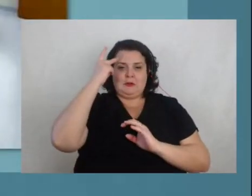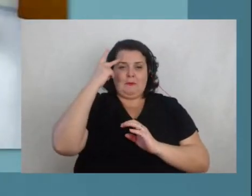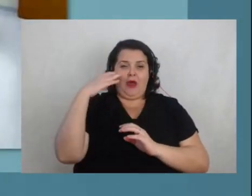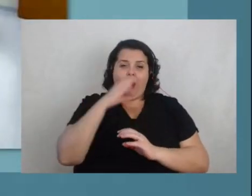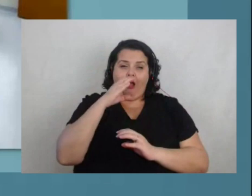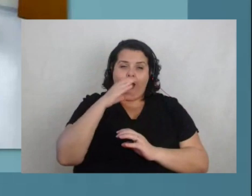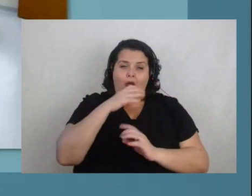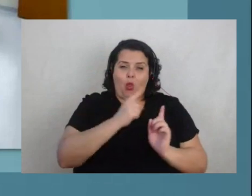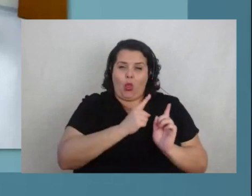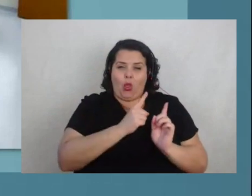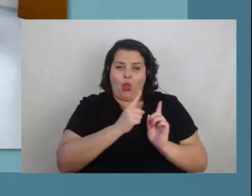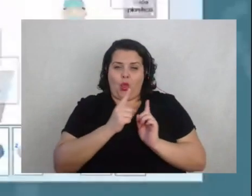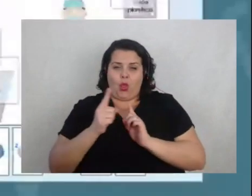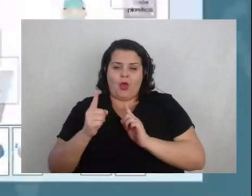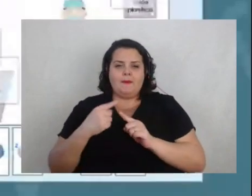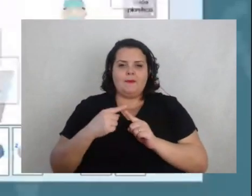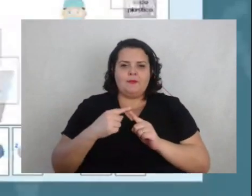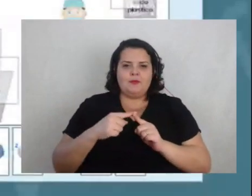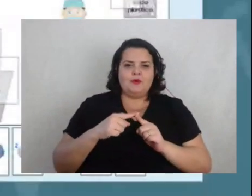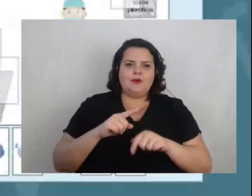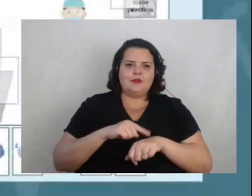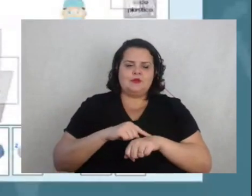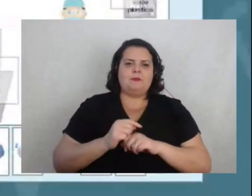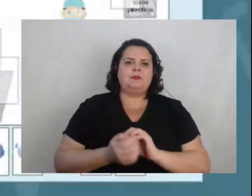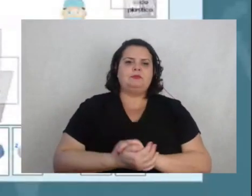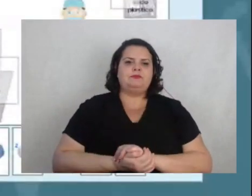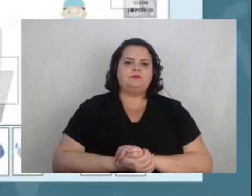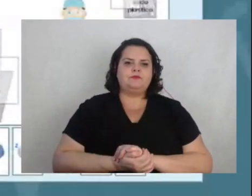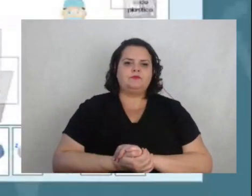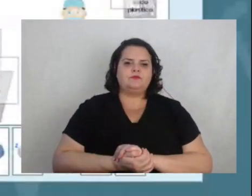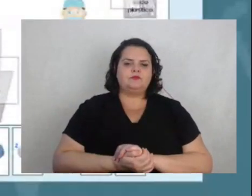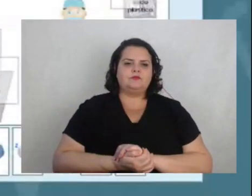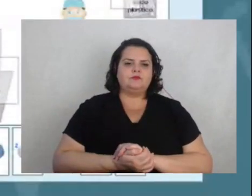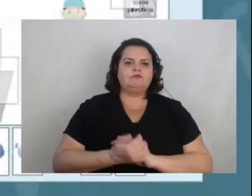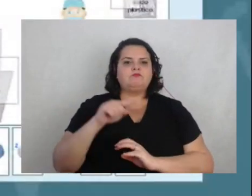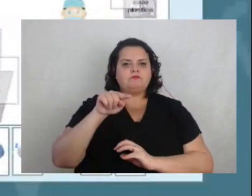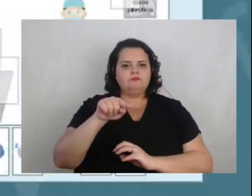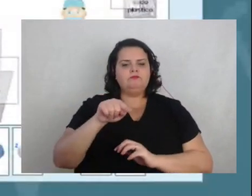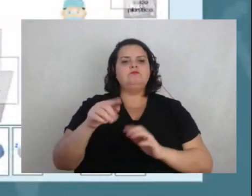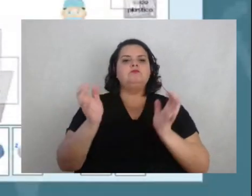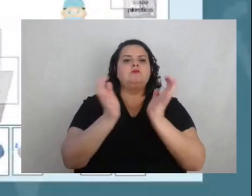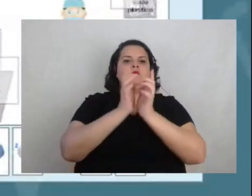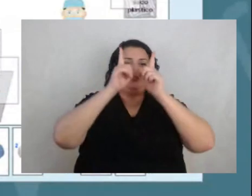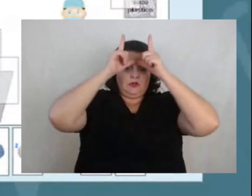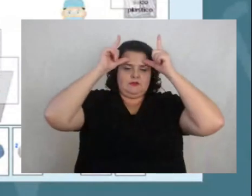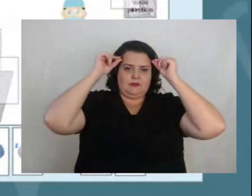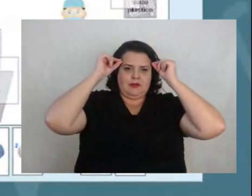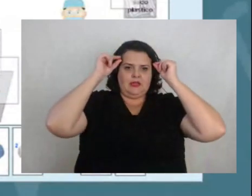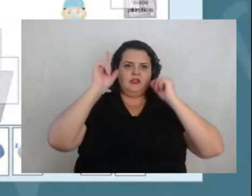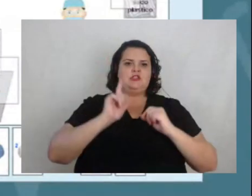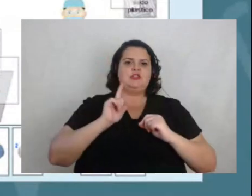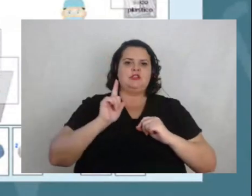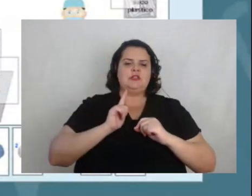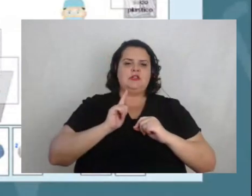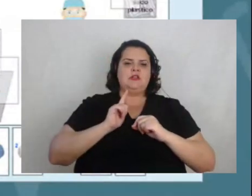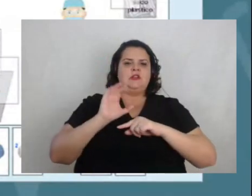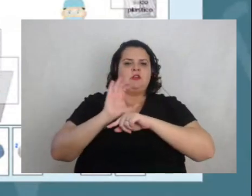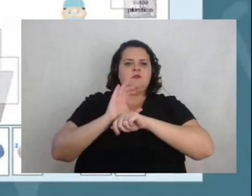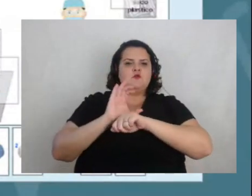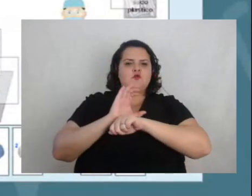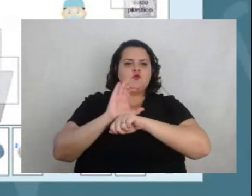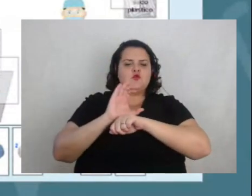seria crucificado aqui. Aqui, aí a enfermagem com capacitação através do nosso